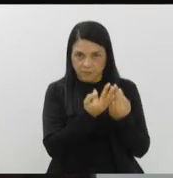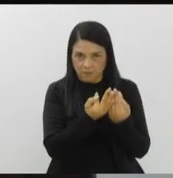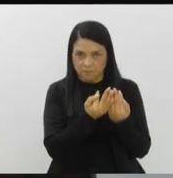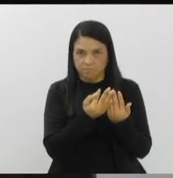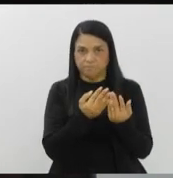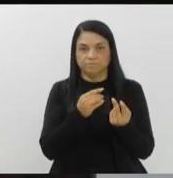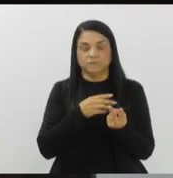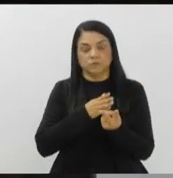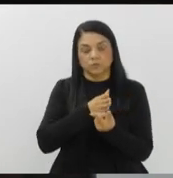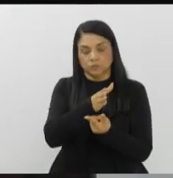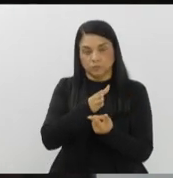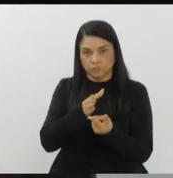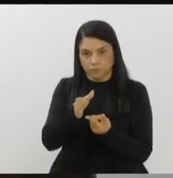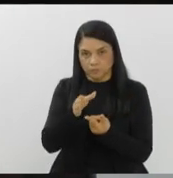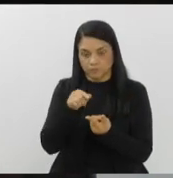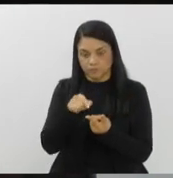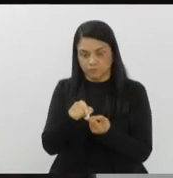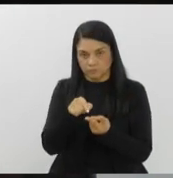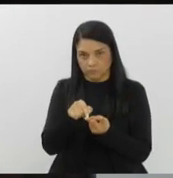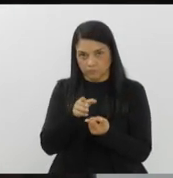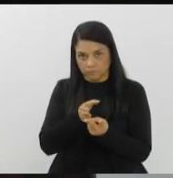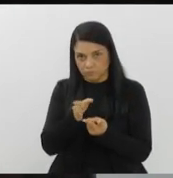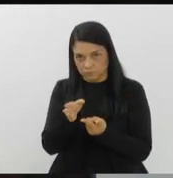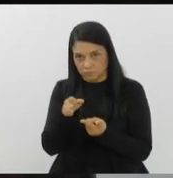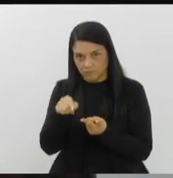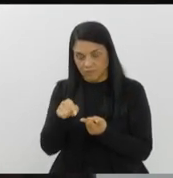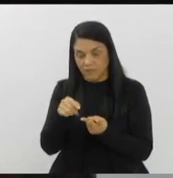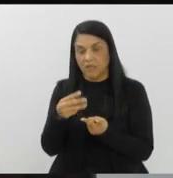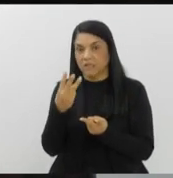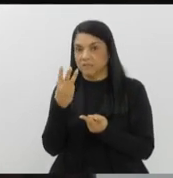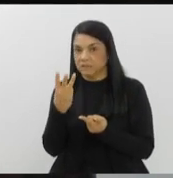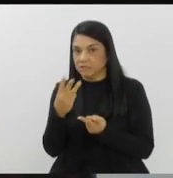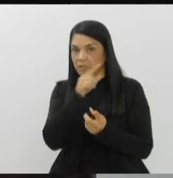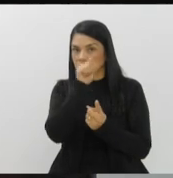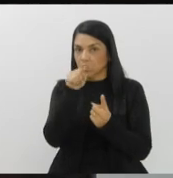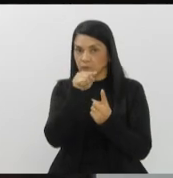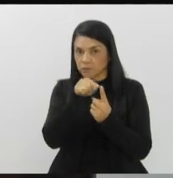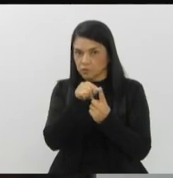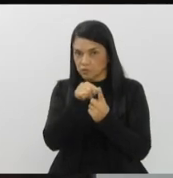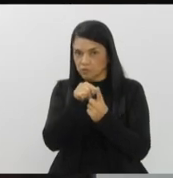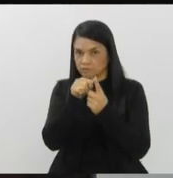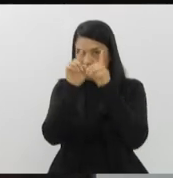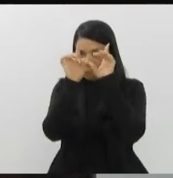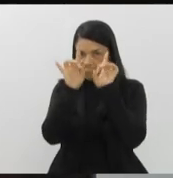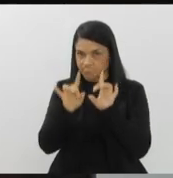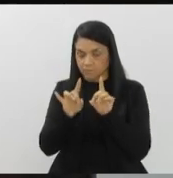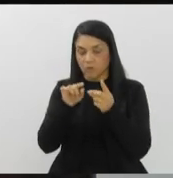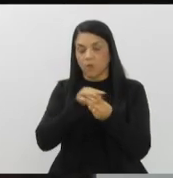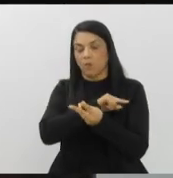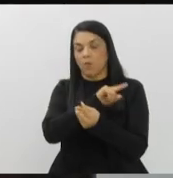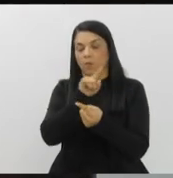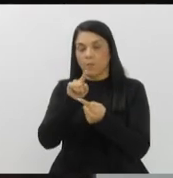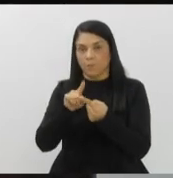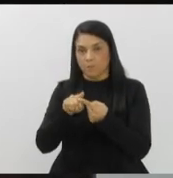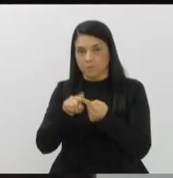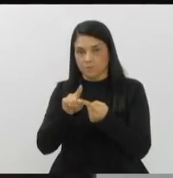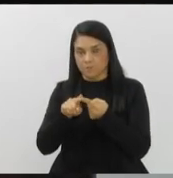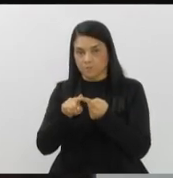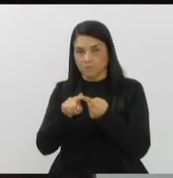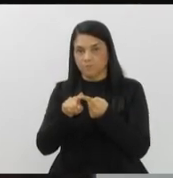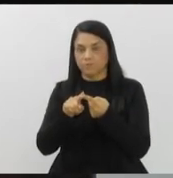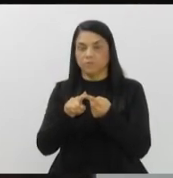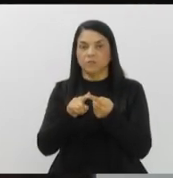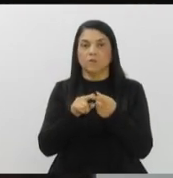Dentro dessa diretiva, existem 3 objetivos específicos. O primeiro é o aumento da produção da